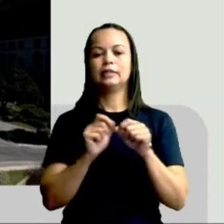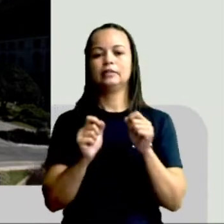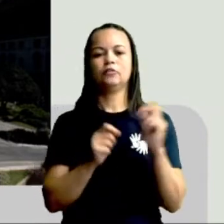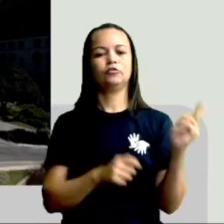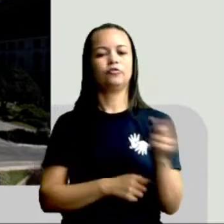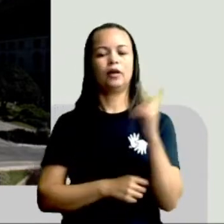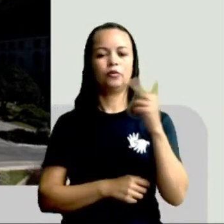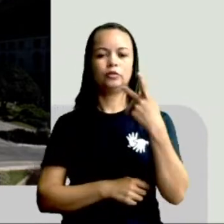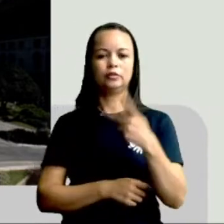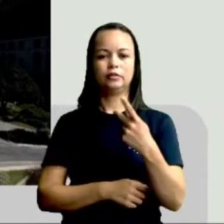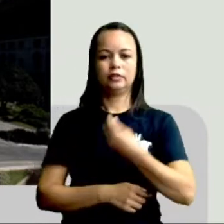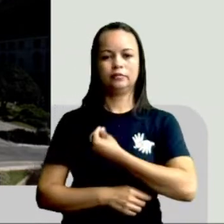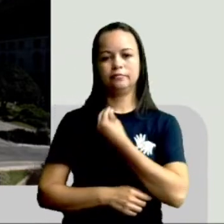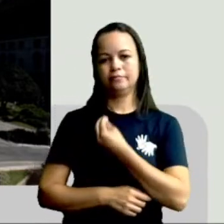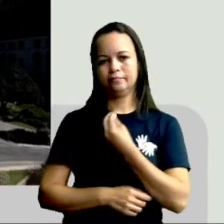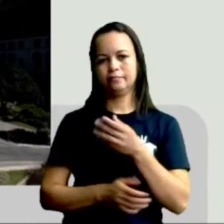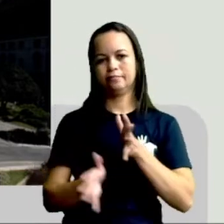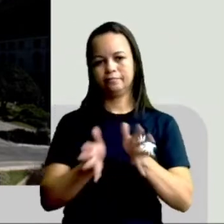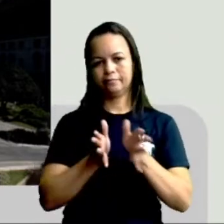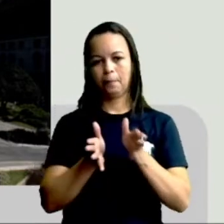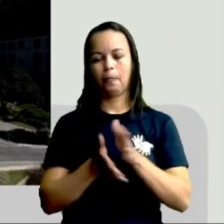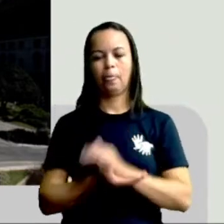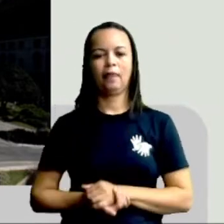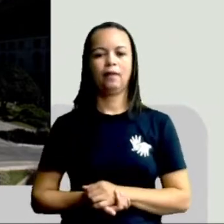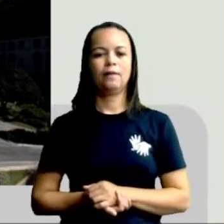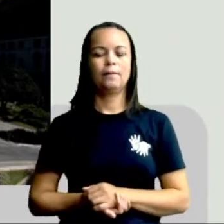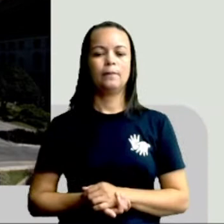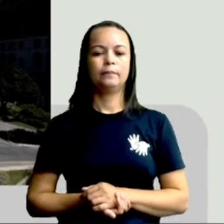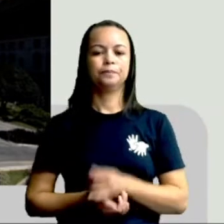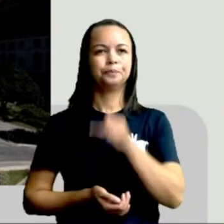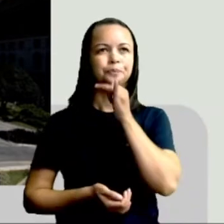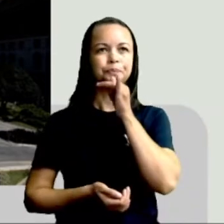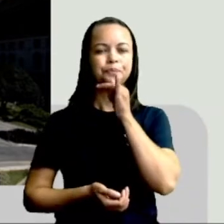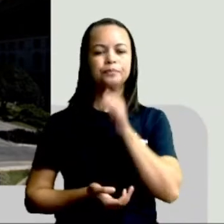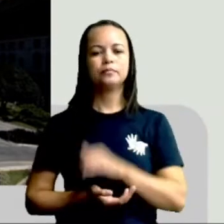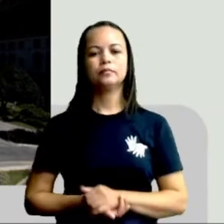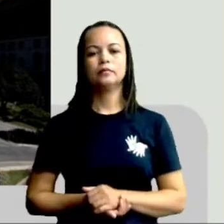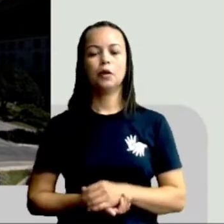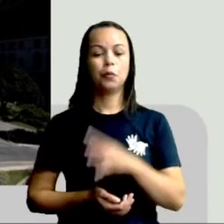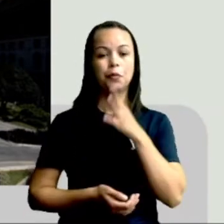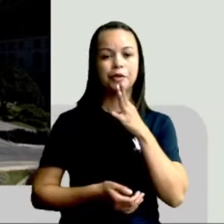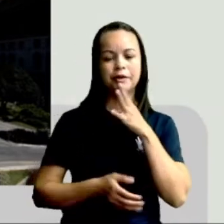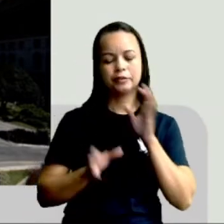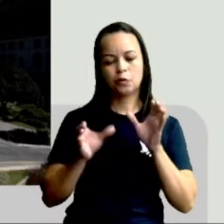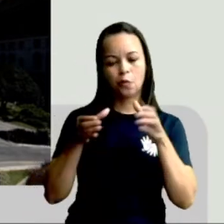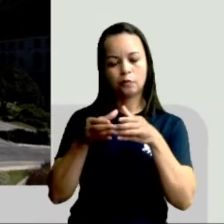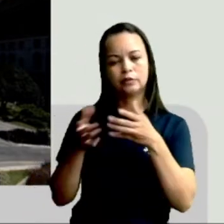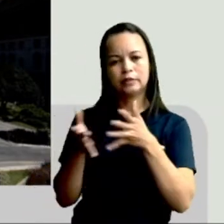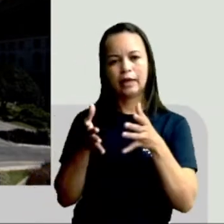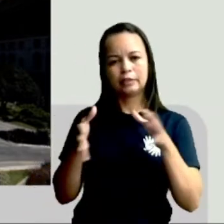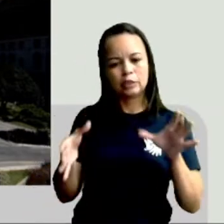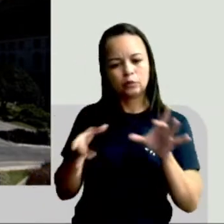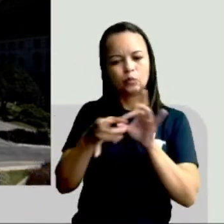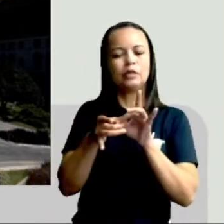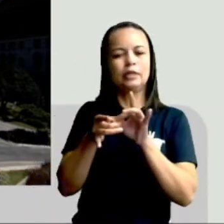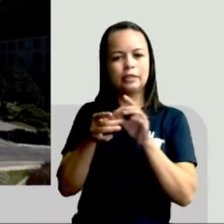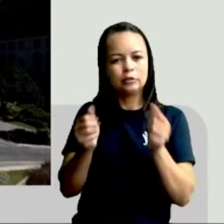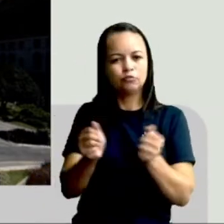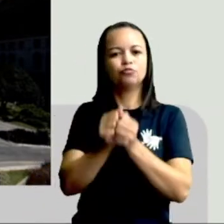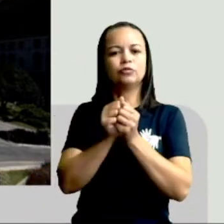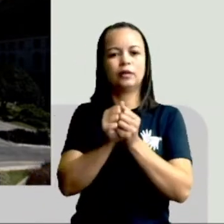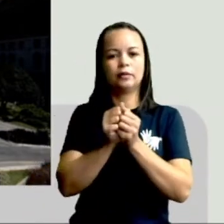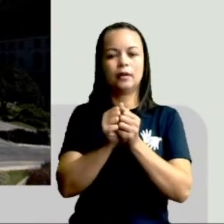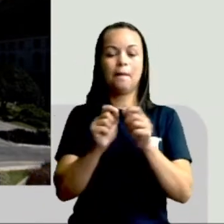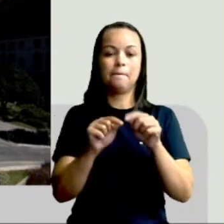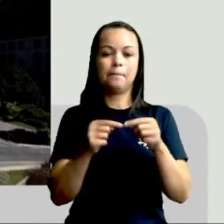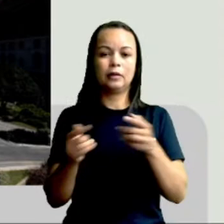daqueles que vivem nesse período, certo? Então, por exemplo, eu conheço comunidades que se ajudavam muito, pois quando não